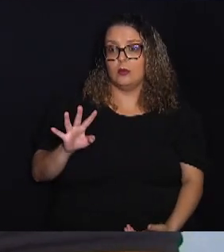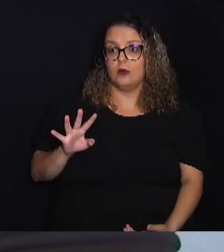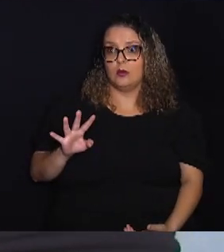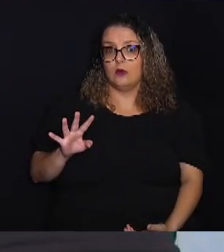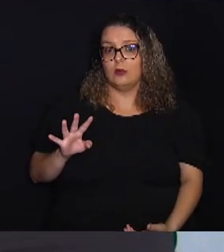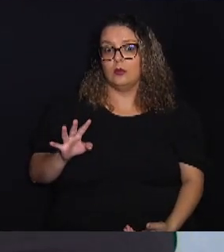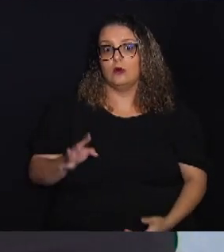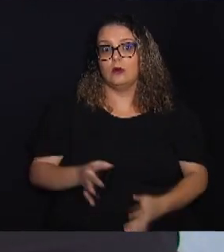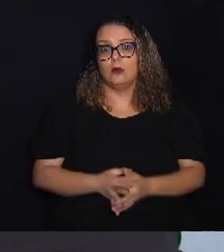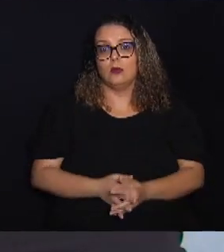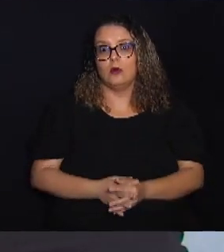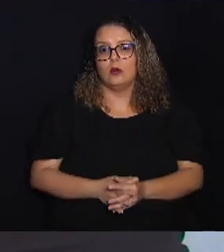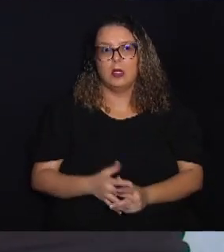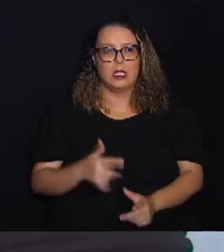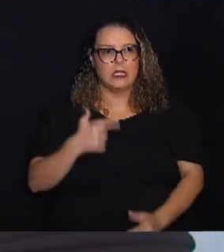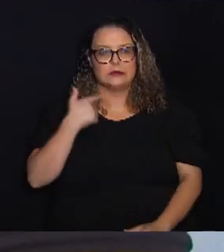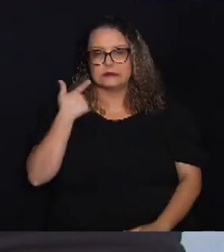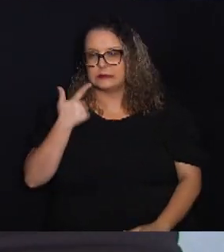Com quatro jogadores,